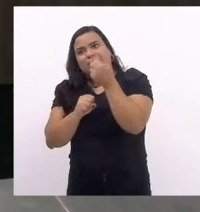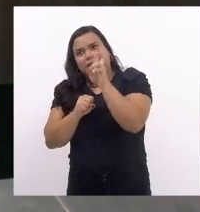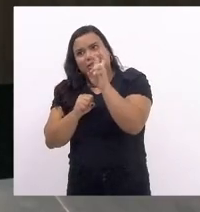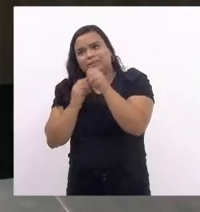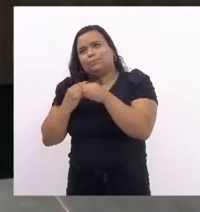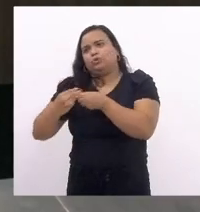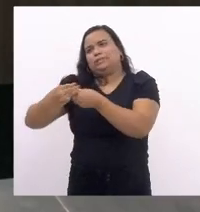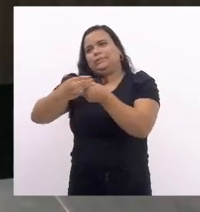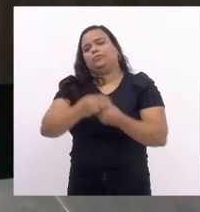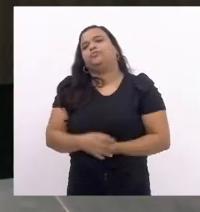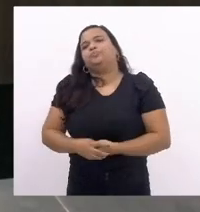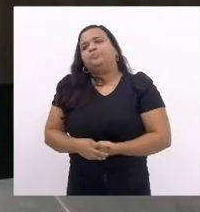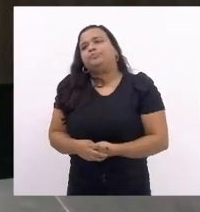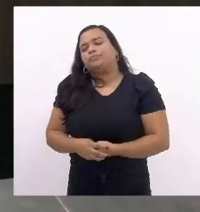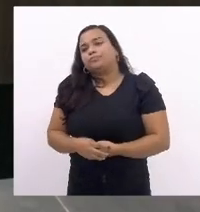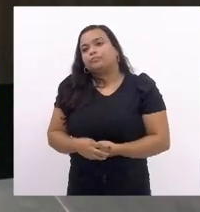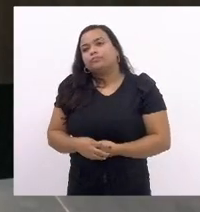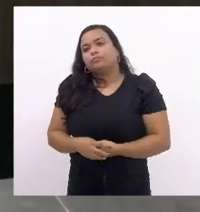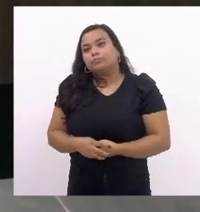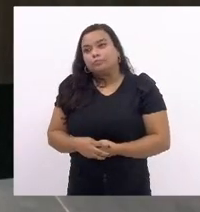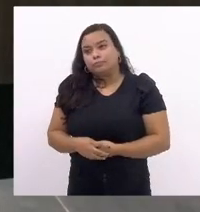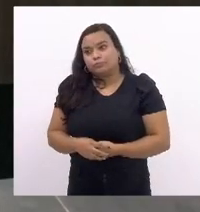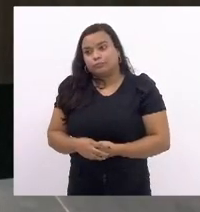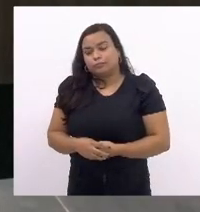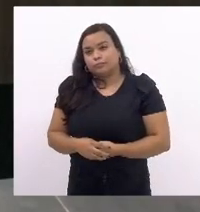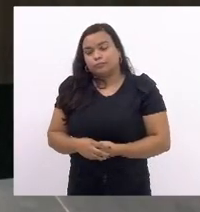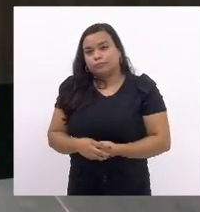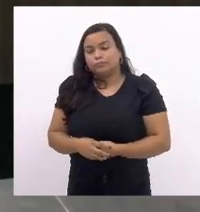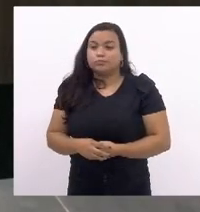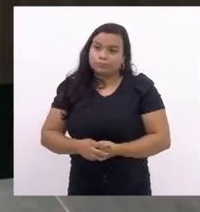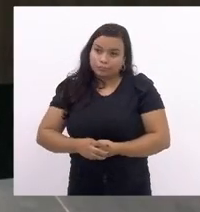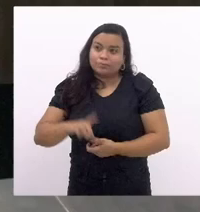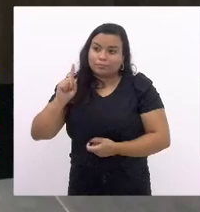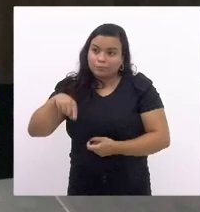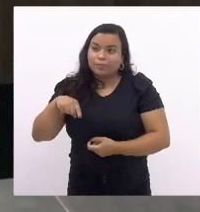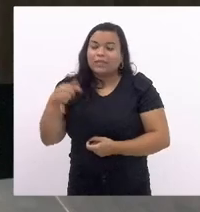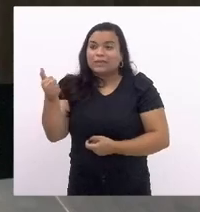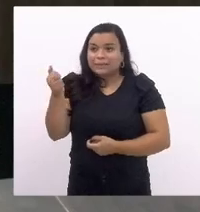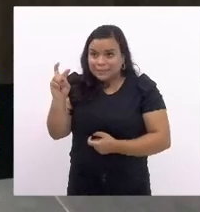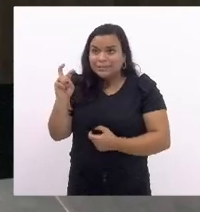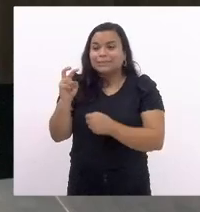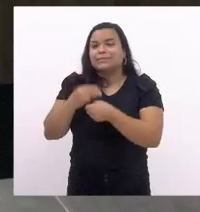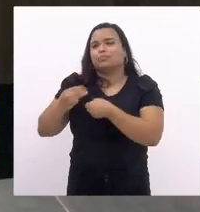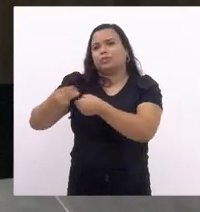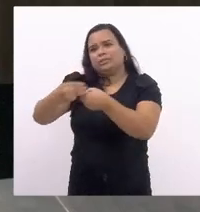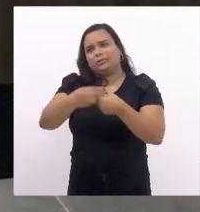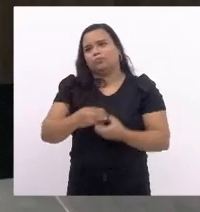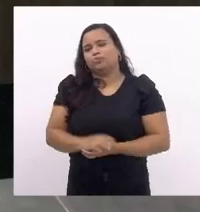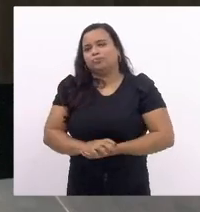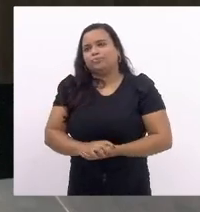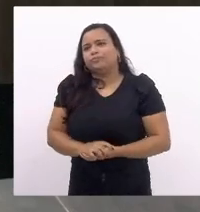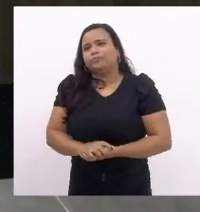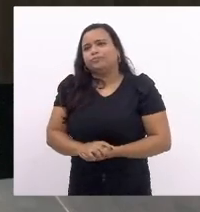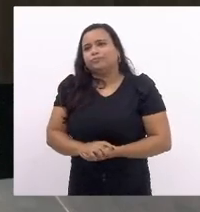municípios. Viu, senhor presidente? São 15 municípios.